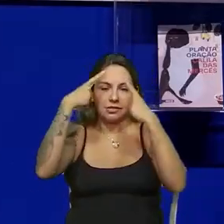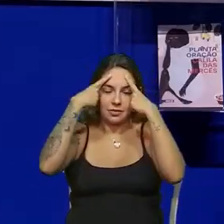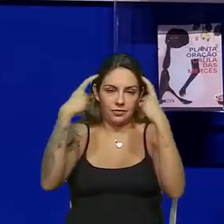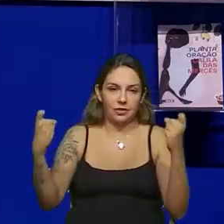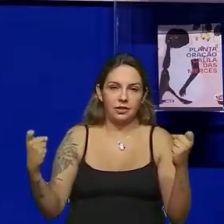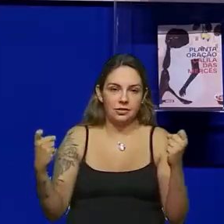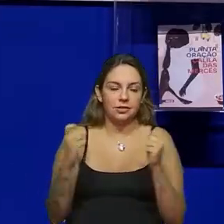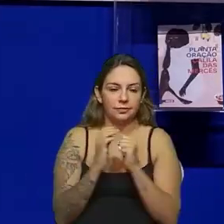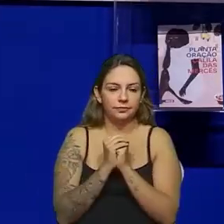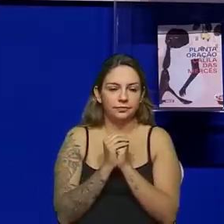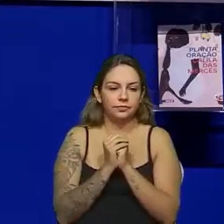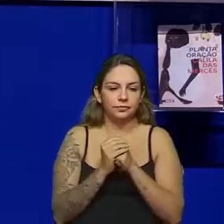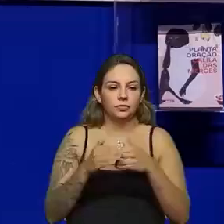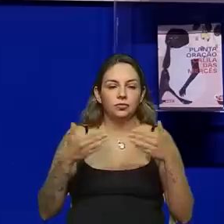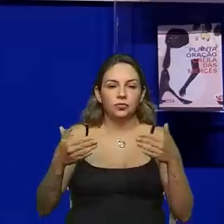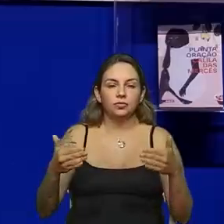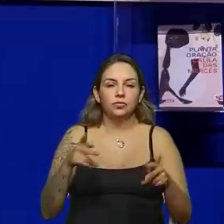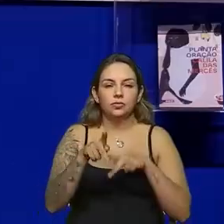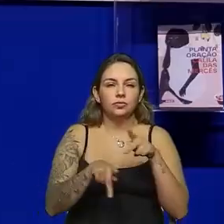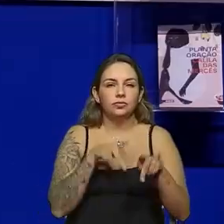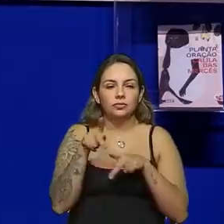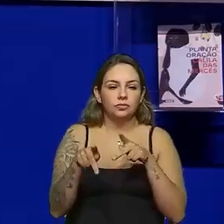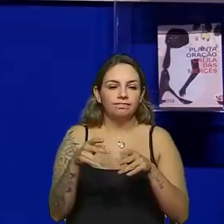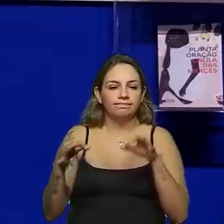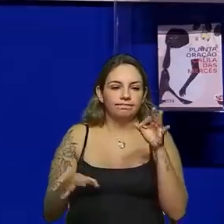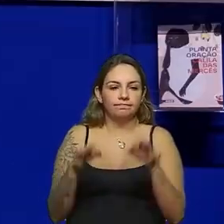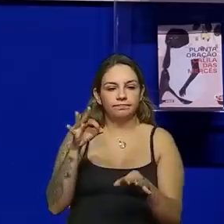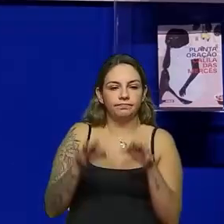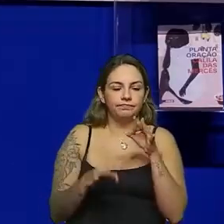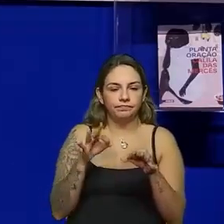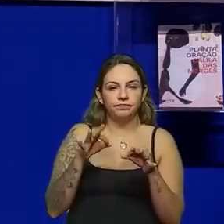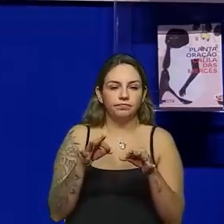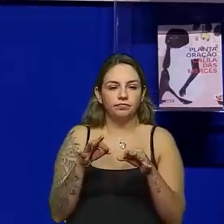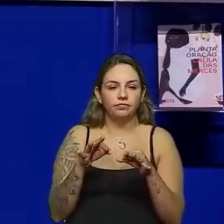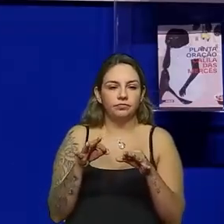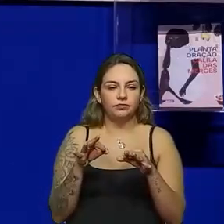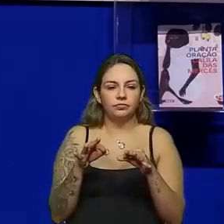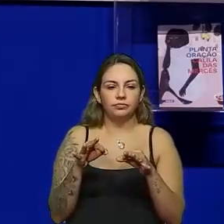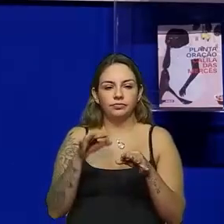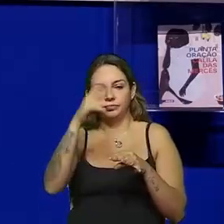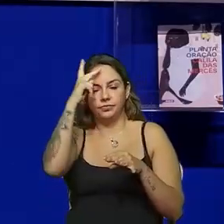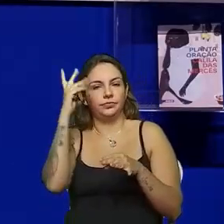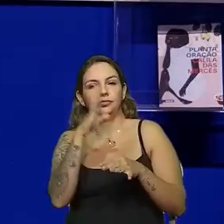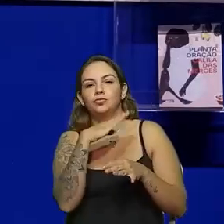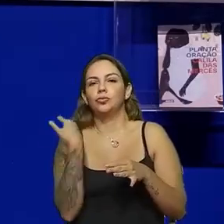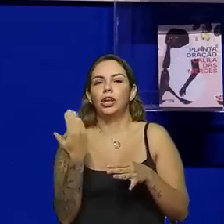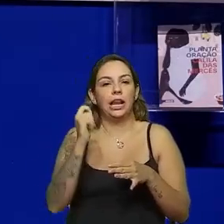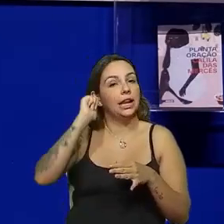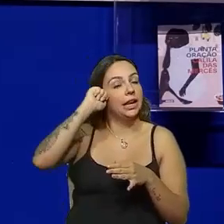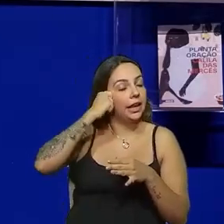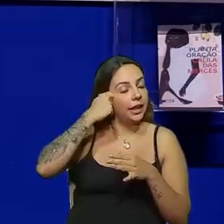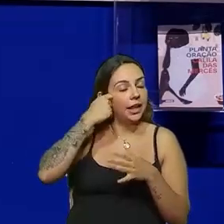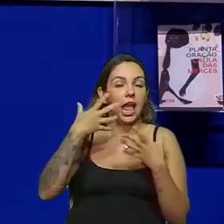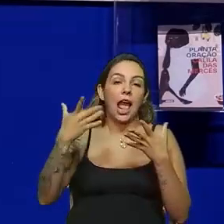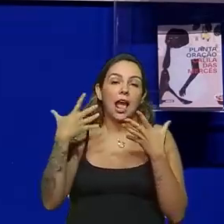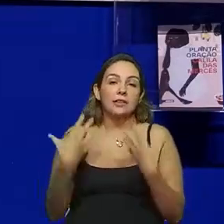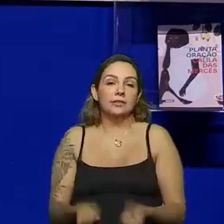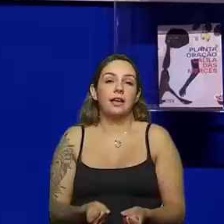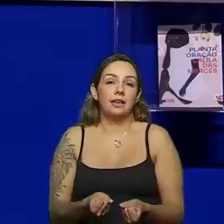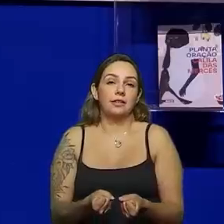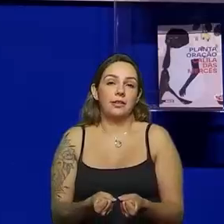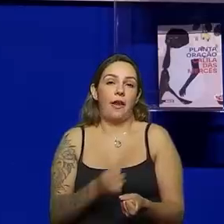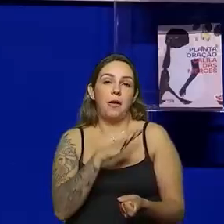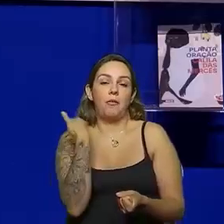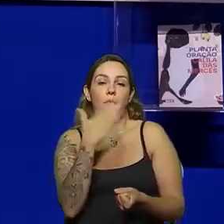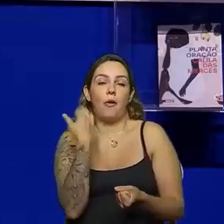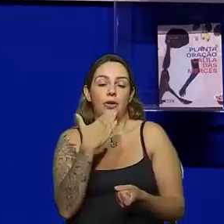violência. O Ministério Público e o Judiciário suportam a morte de pessoas negras. Suportam a